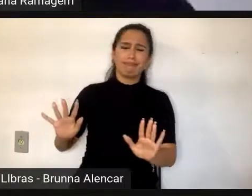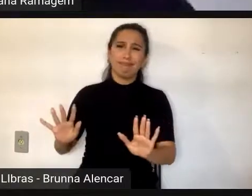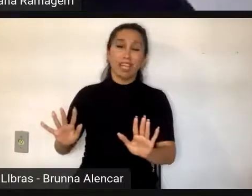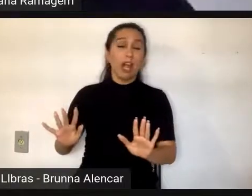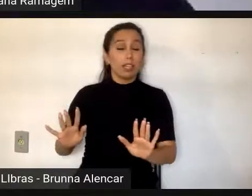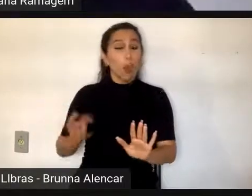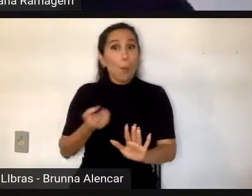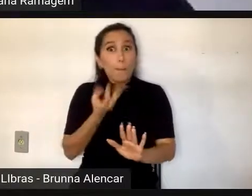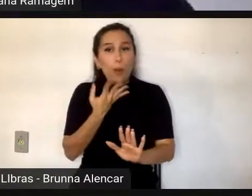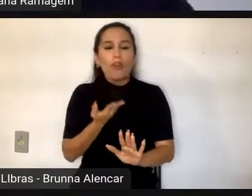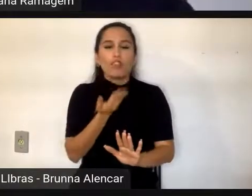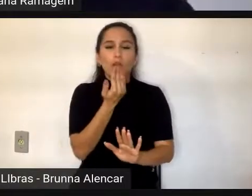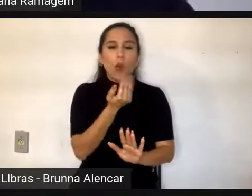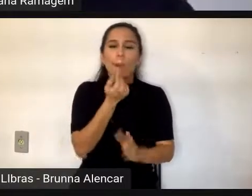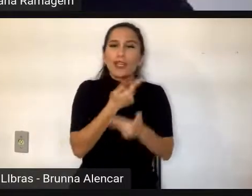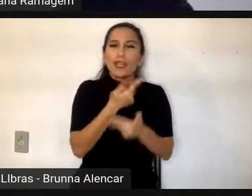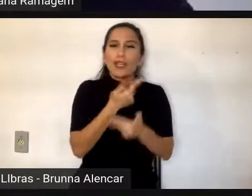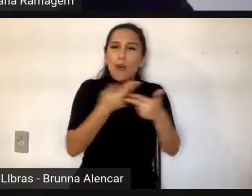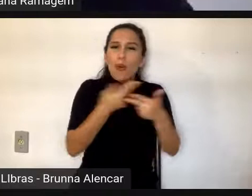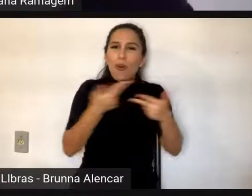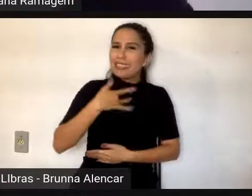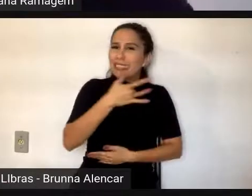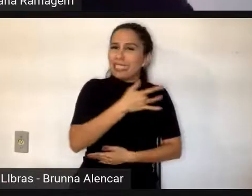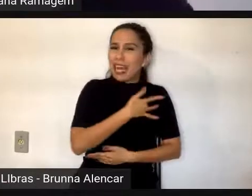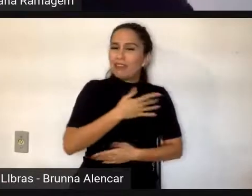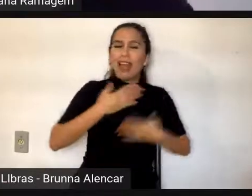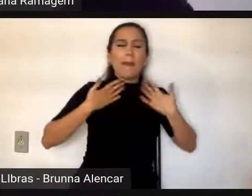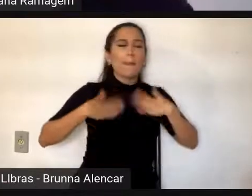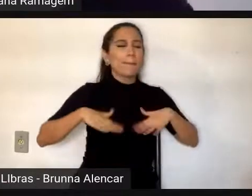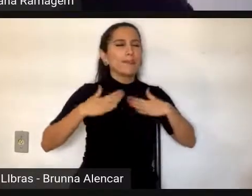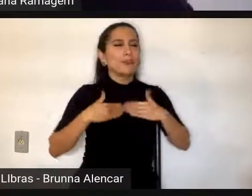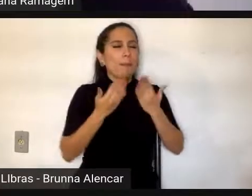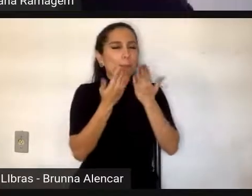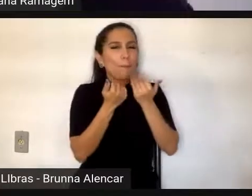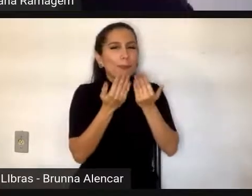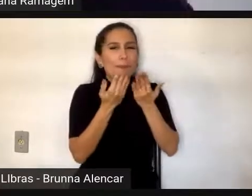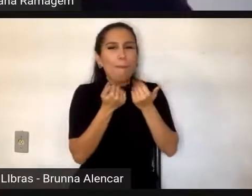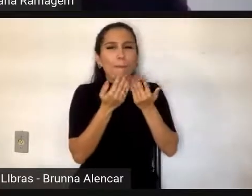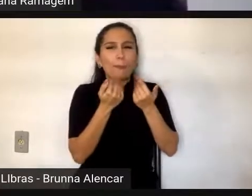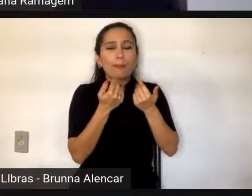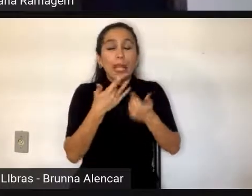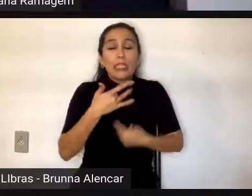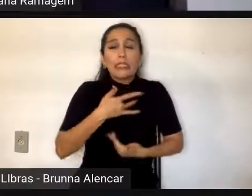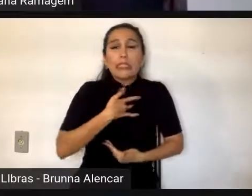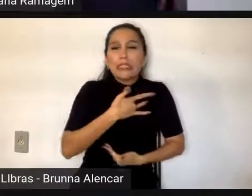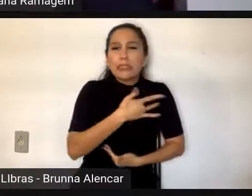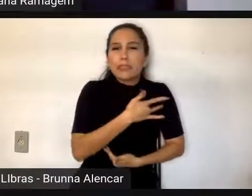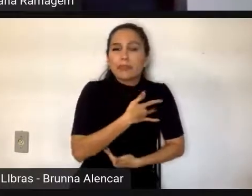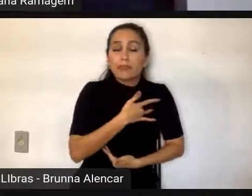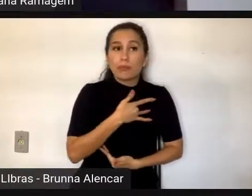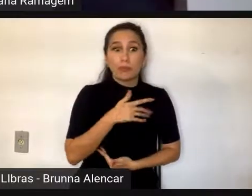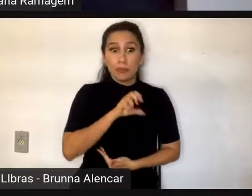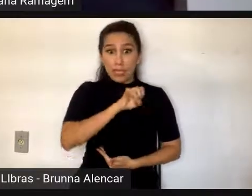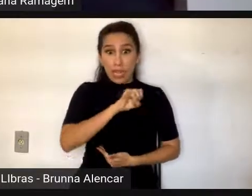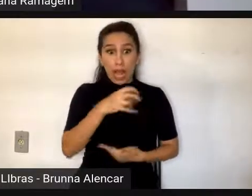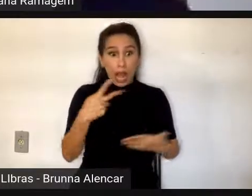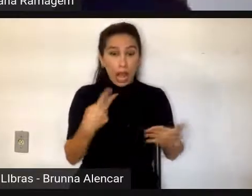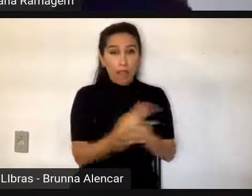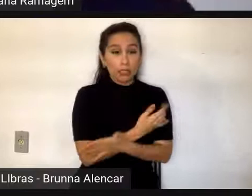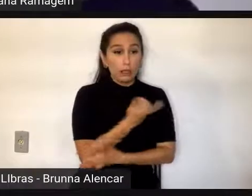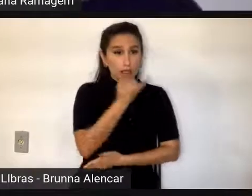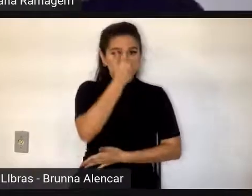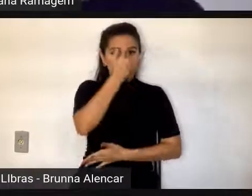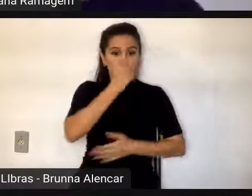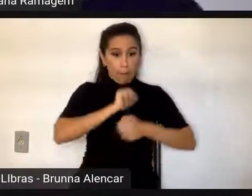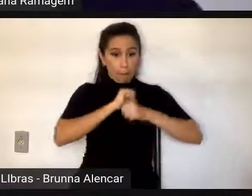alimentação saudável, caso a gente venha a pegar a Covid, né, que isso nos dê ferramentas para que o nosso